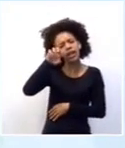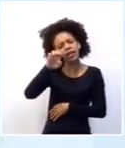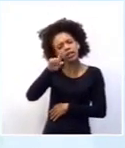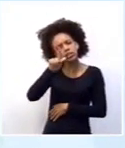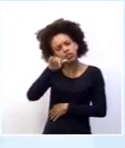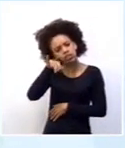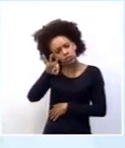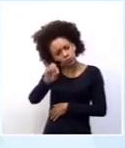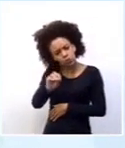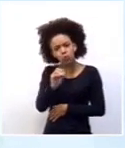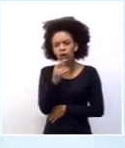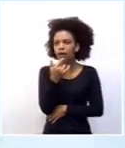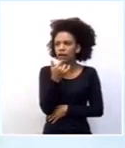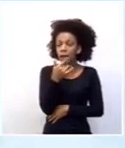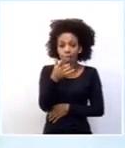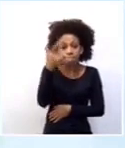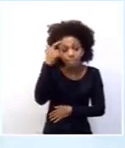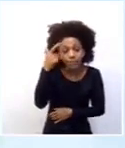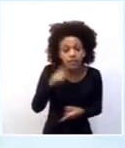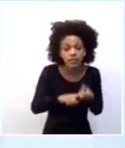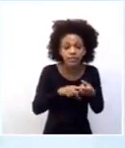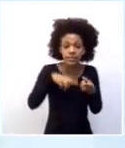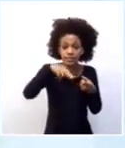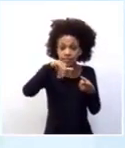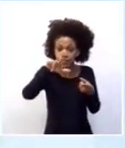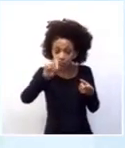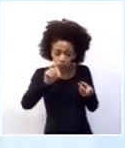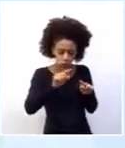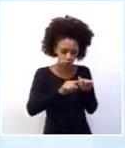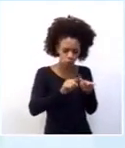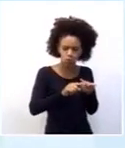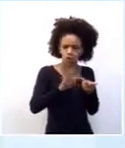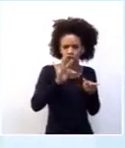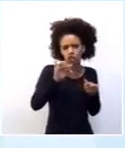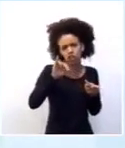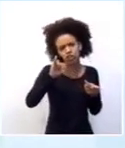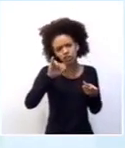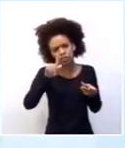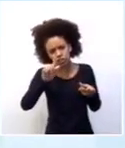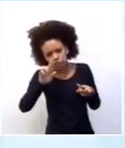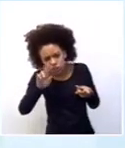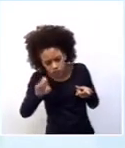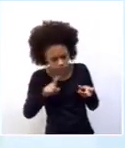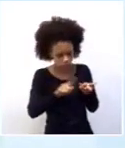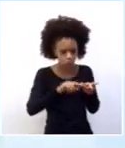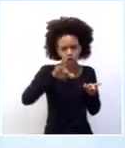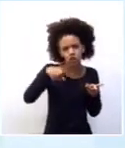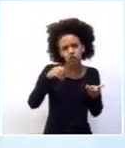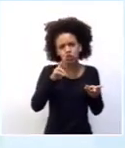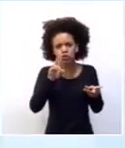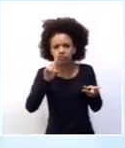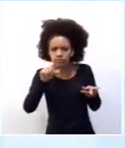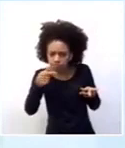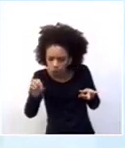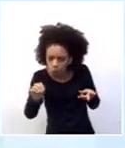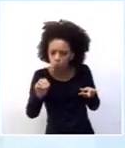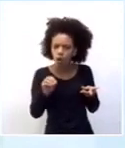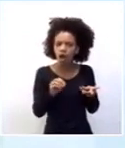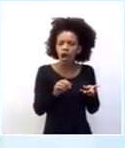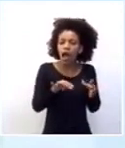de Mesopotâmia, temos o rio Tigre, o rio Eufrates, temos outros rios ali também, o rio Jordão. São povos que vão se